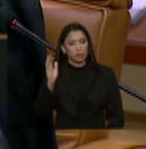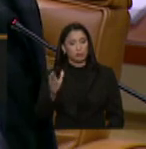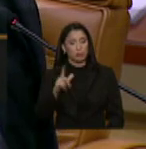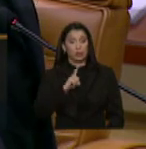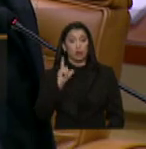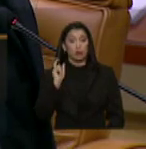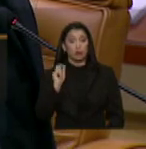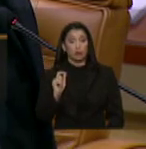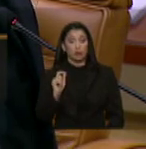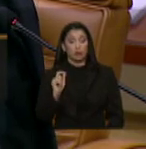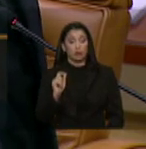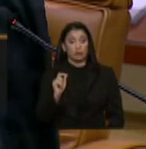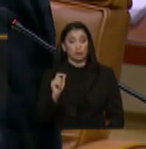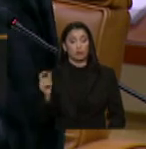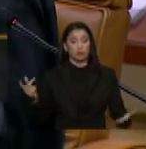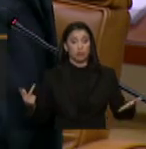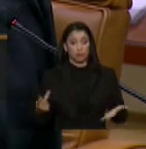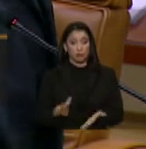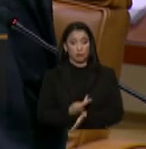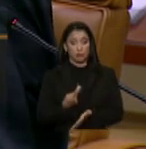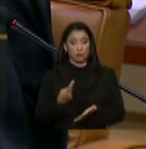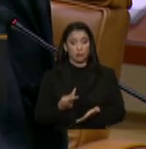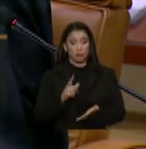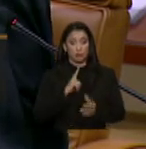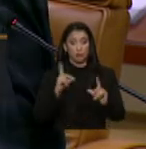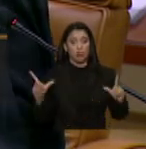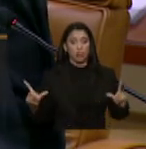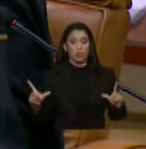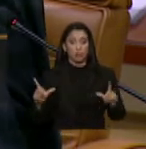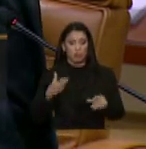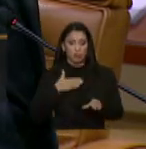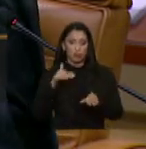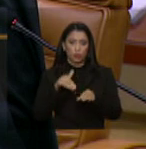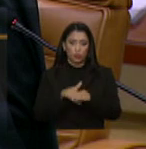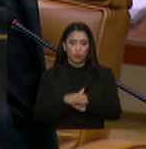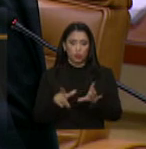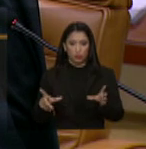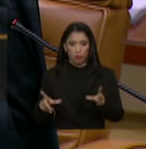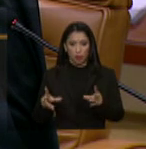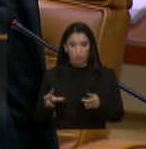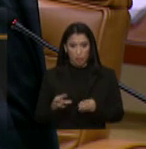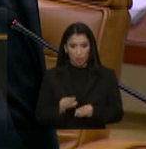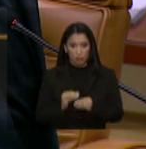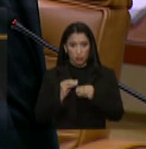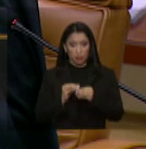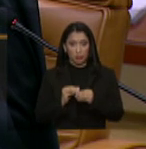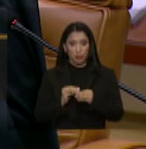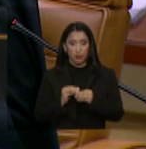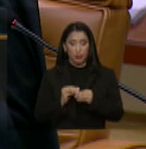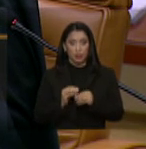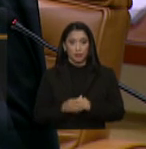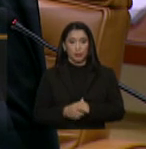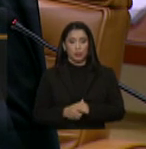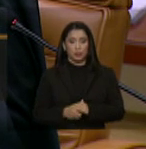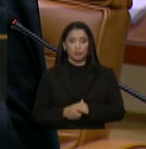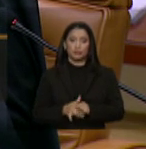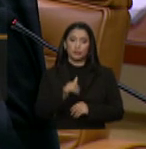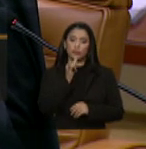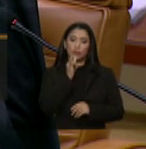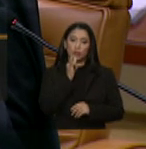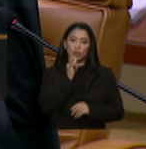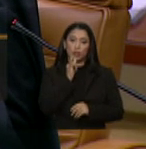absolutamente atual eu vou resumir o meu voto mas pretendo aqui com alguns